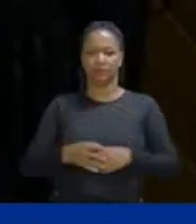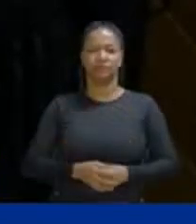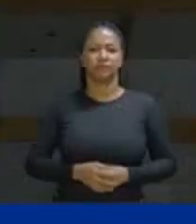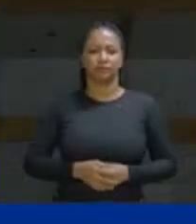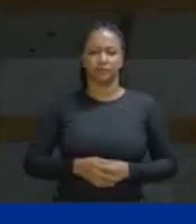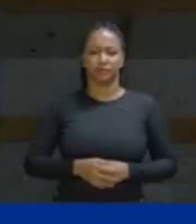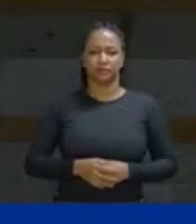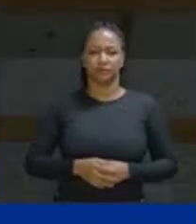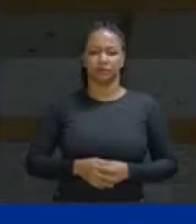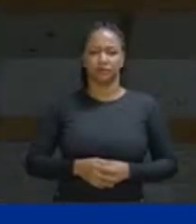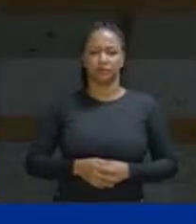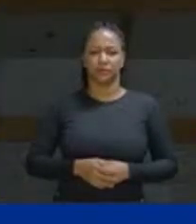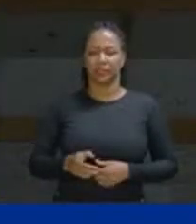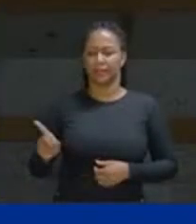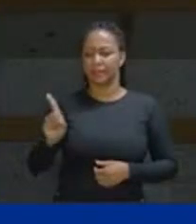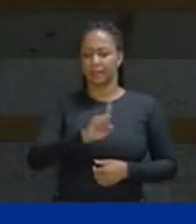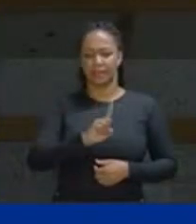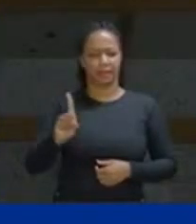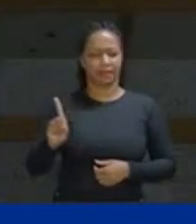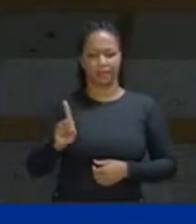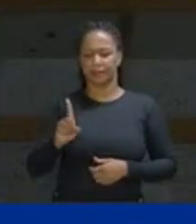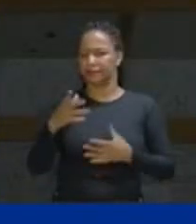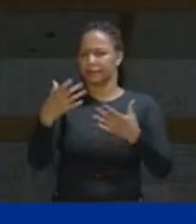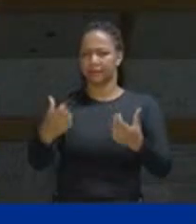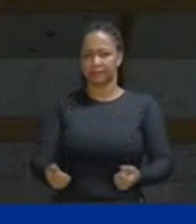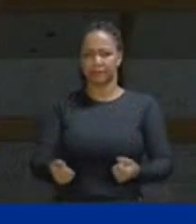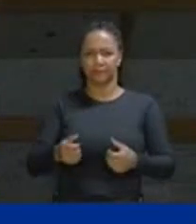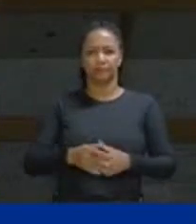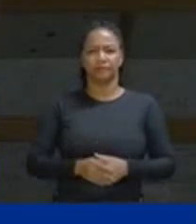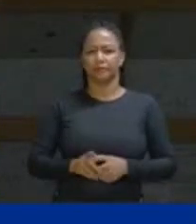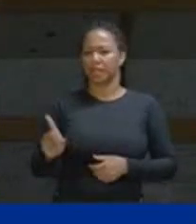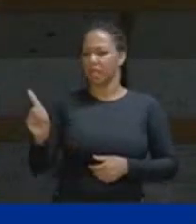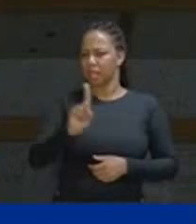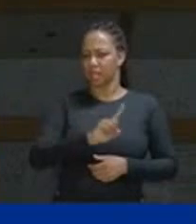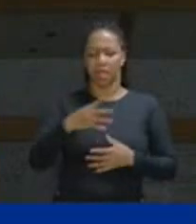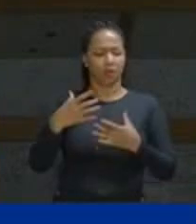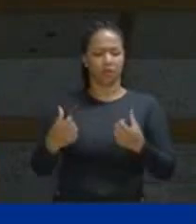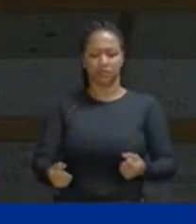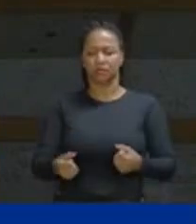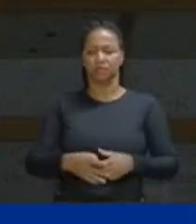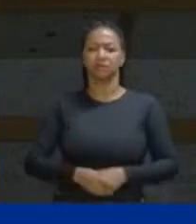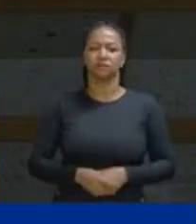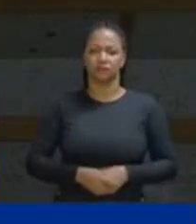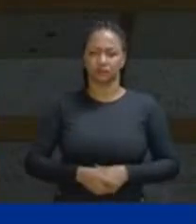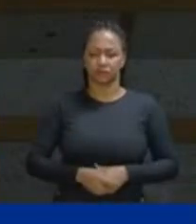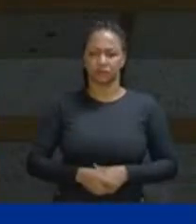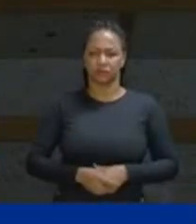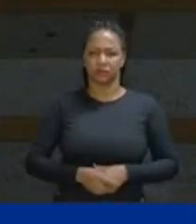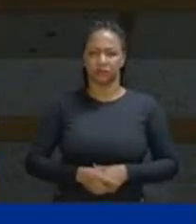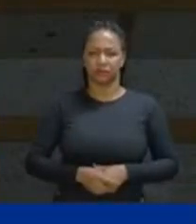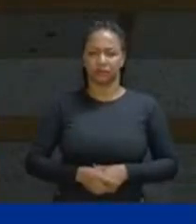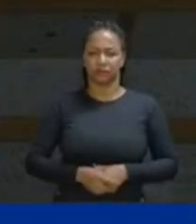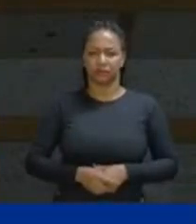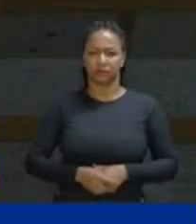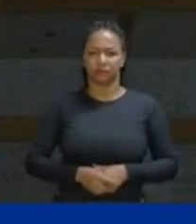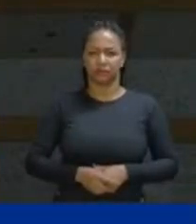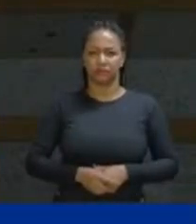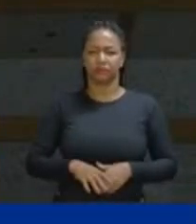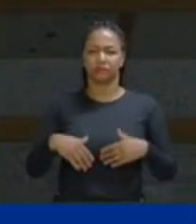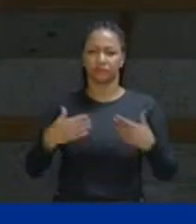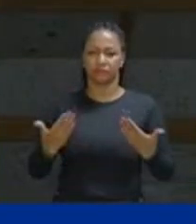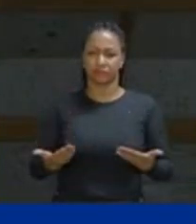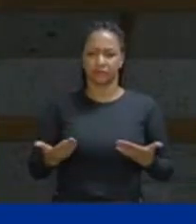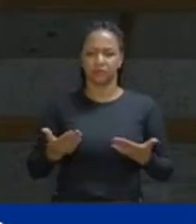Está negando, Como? doutora. O voto do relator é para negar provimento. Certo. Então,